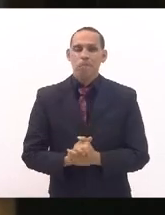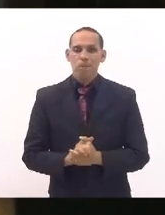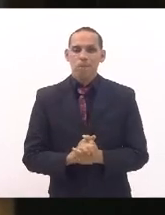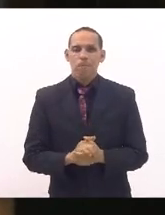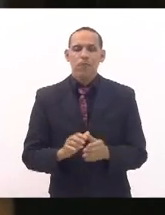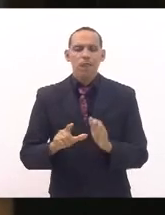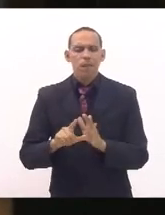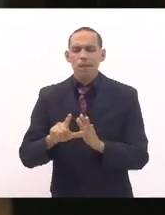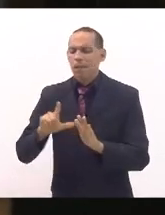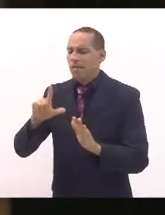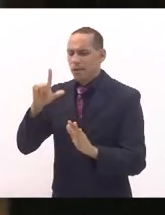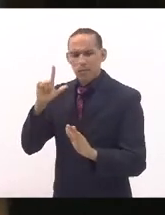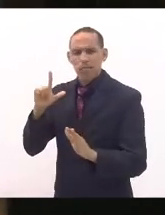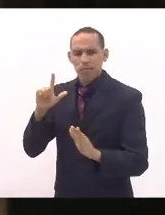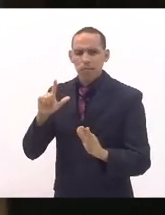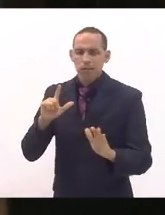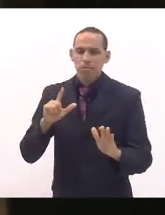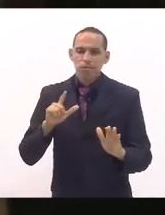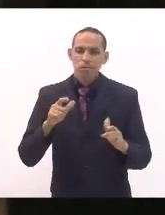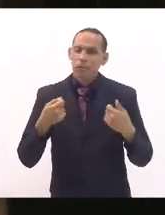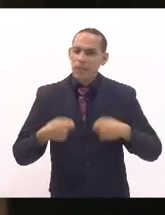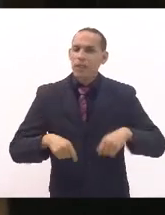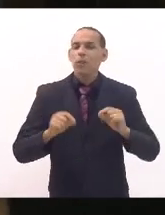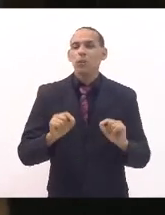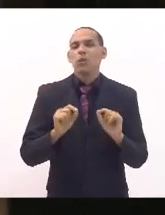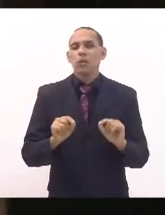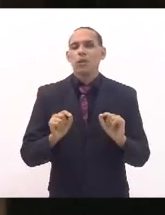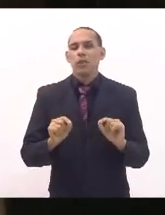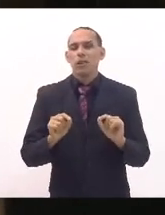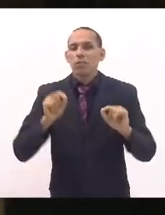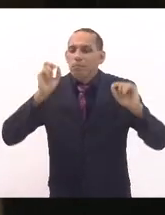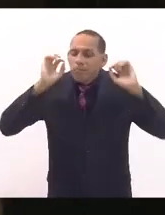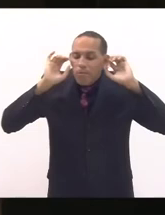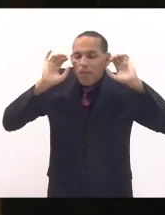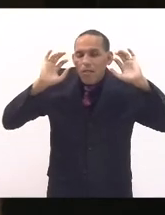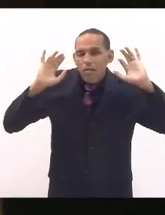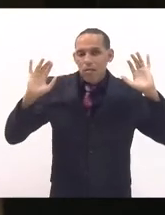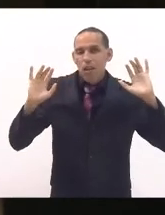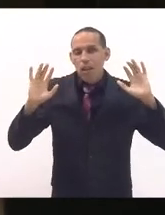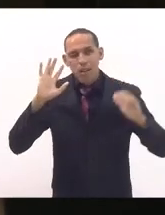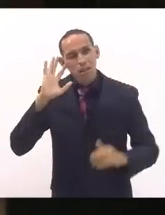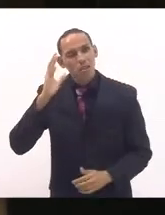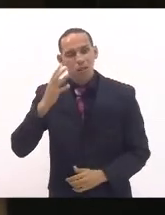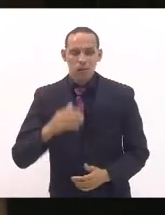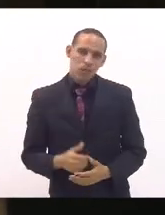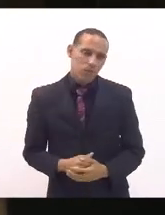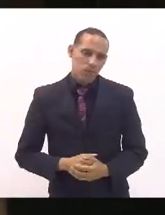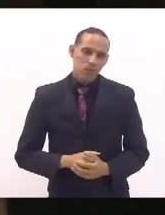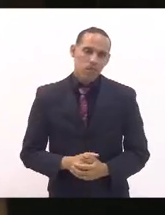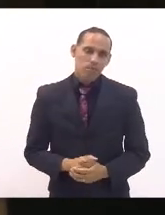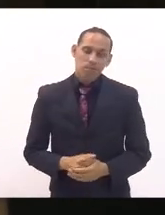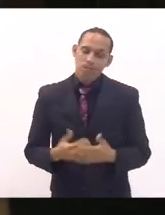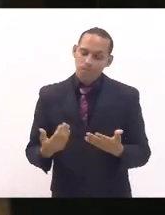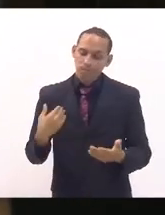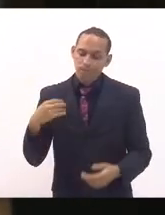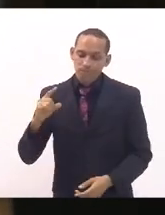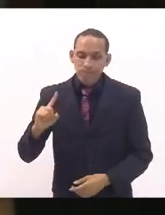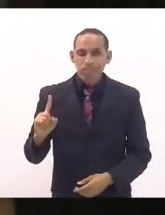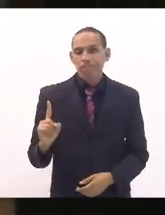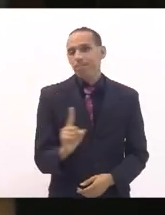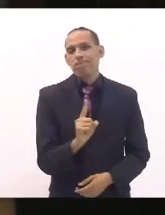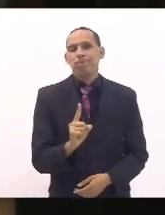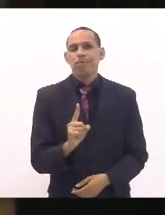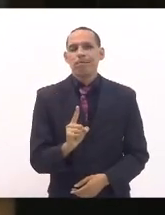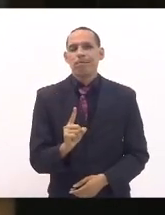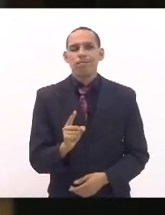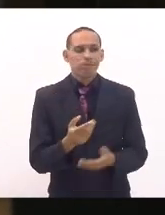se tomar essa atitude, também deveria se ter pensado na solução. Então, eu me dirijo aqui especialmente